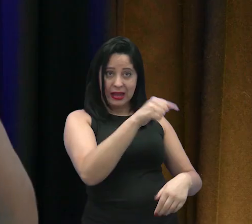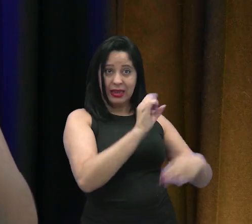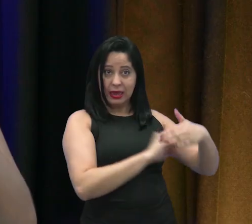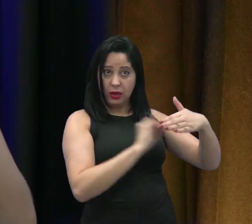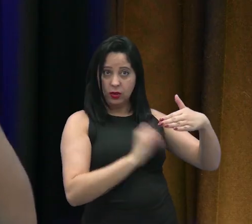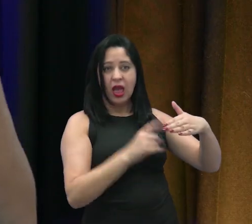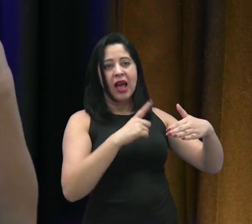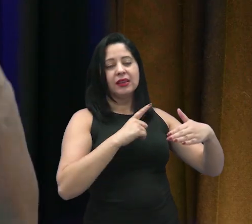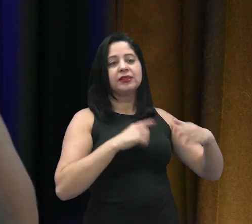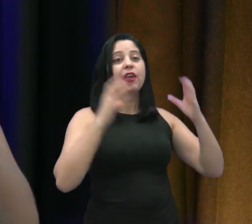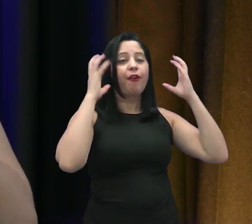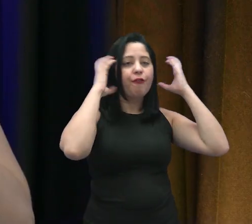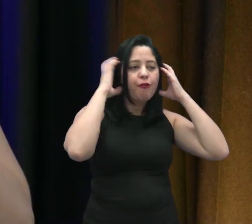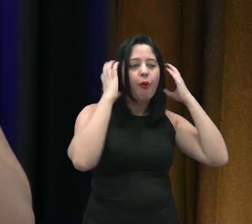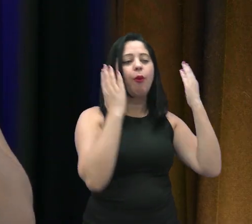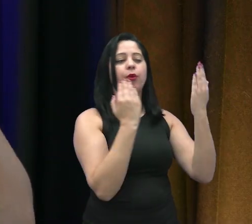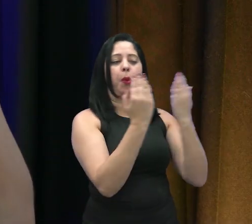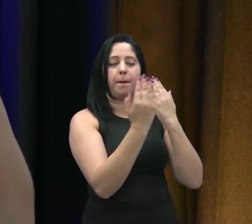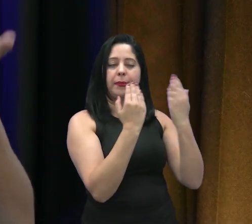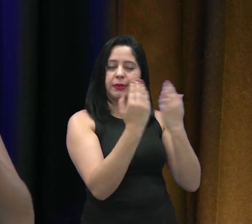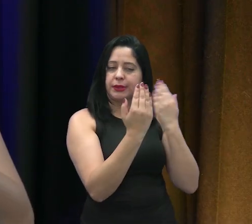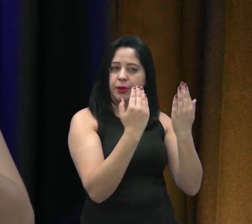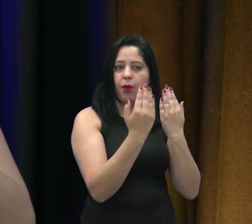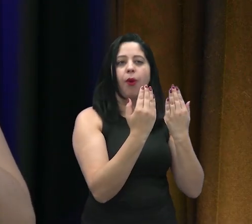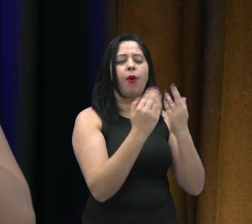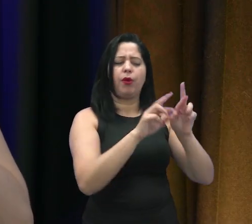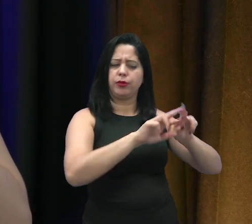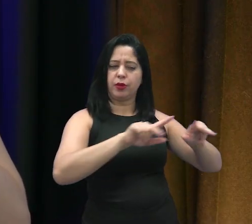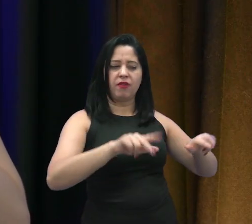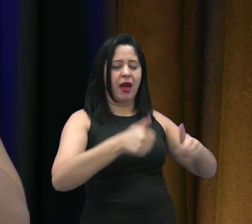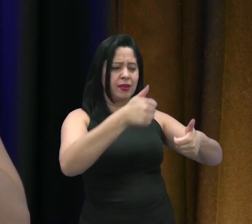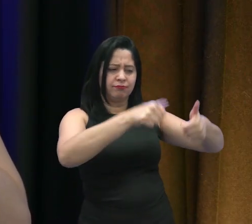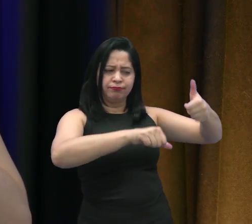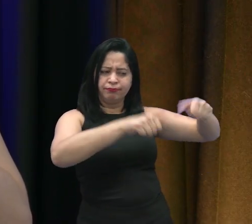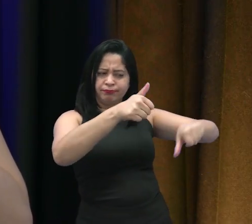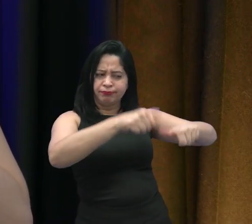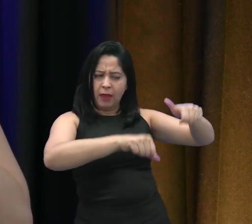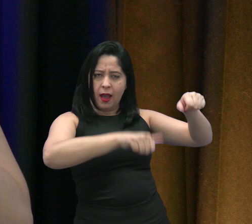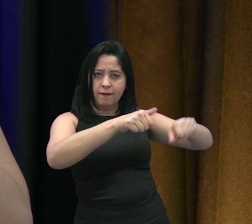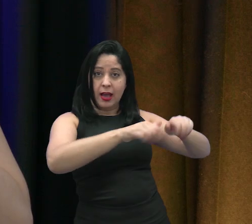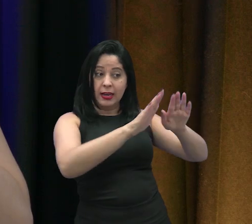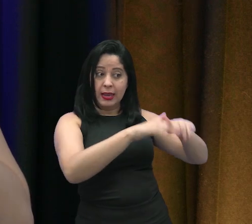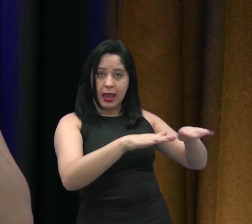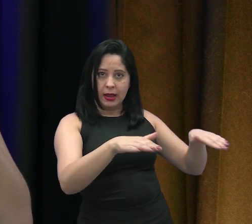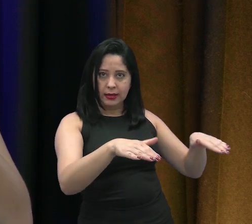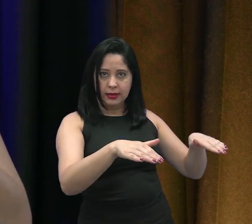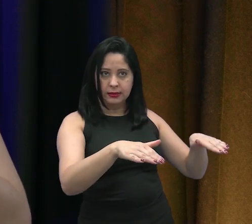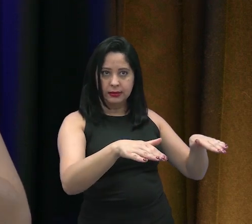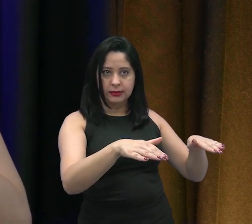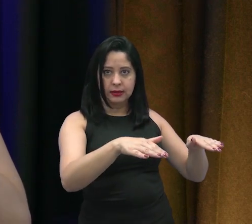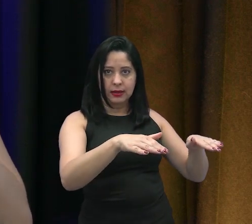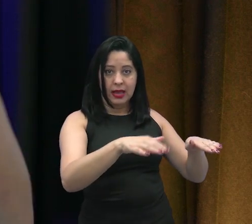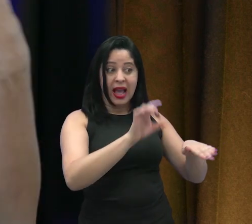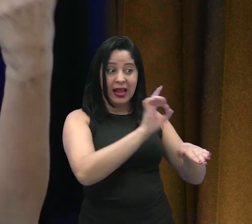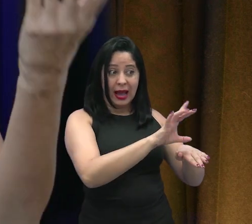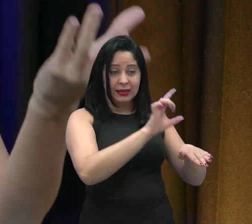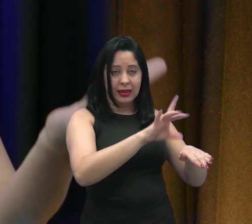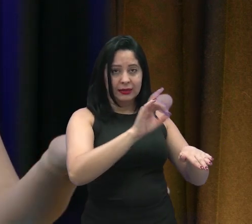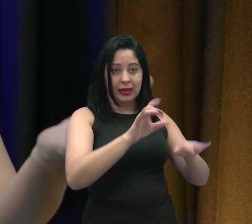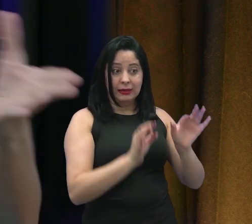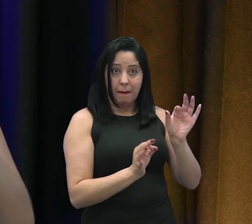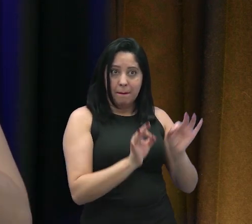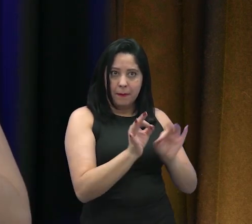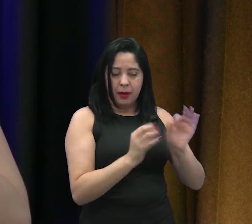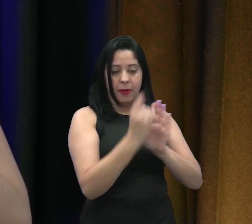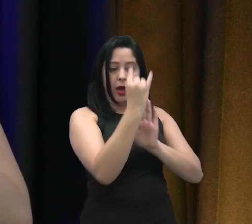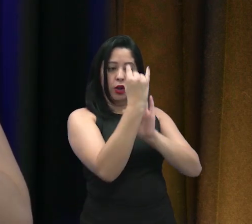tem os profissionais, né, psicólogo, que avaliam essa criança, cada um de acordo com a sua área, e elas produzem um relatório, e esse relatório vai para o